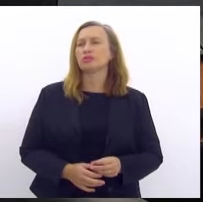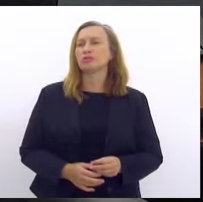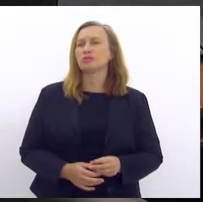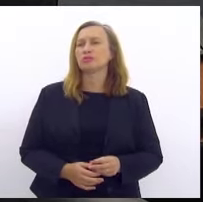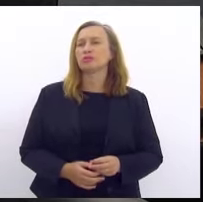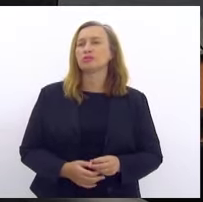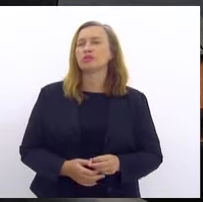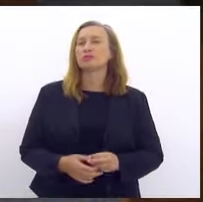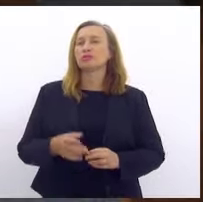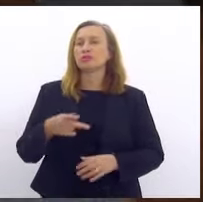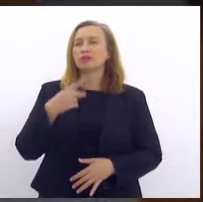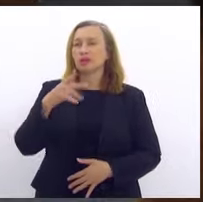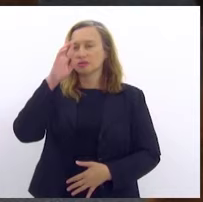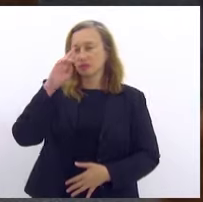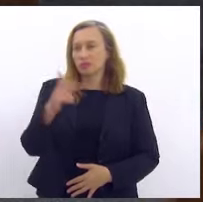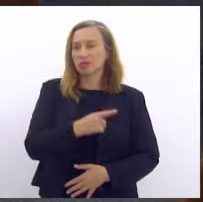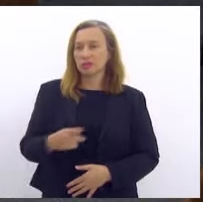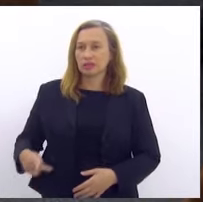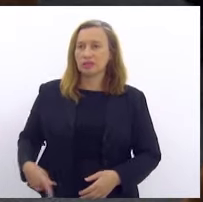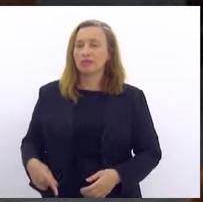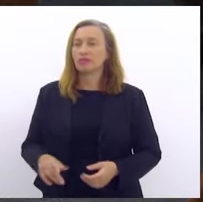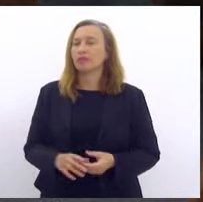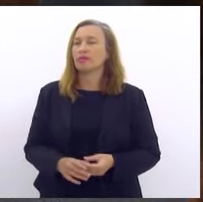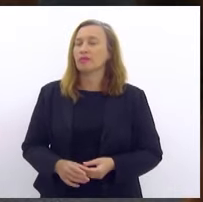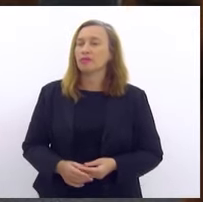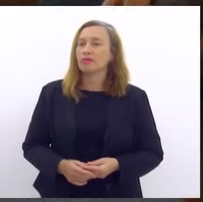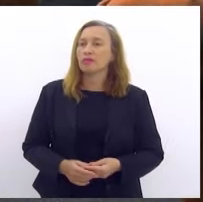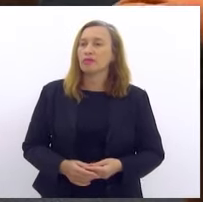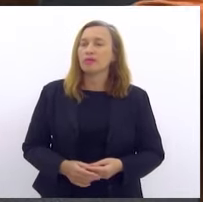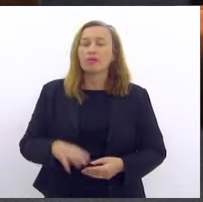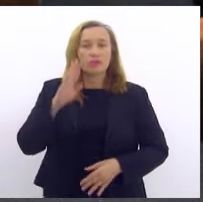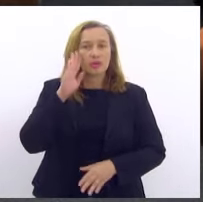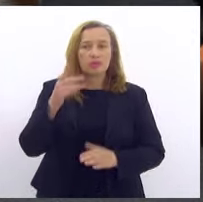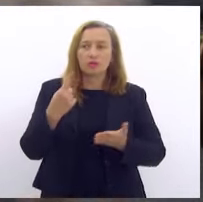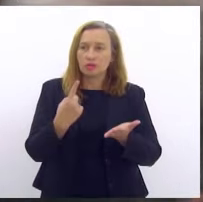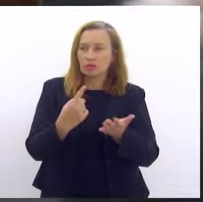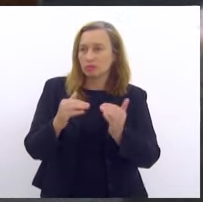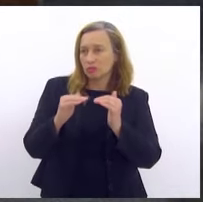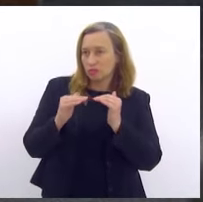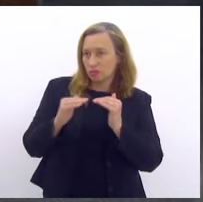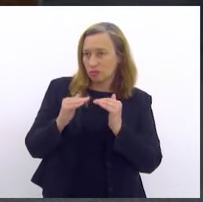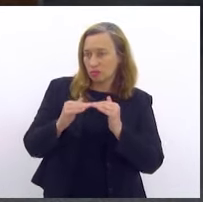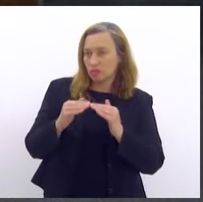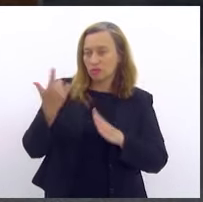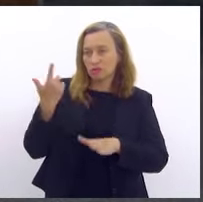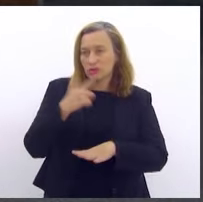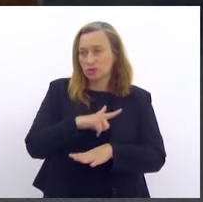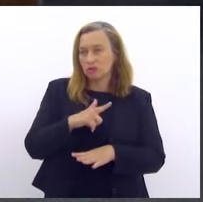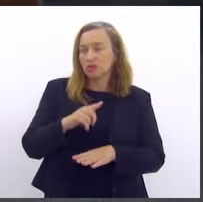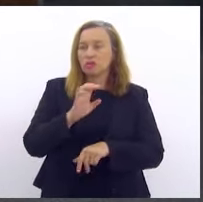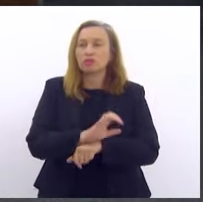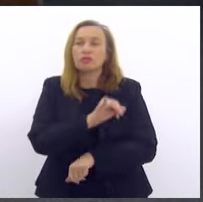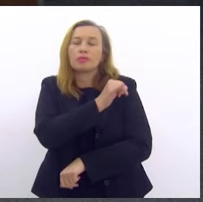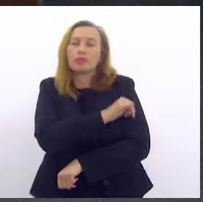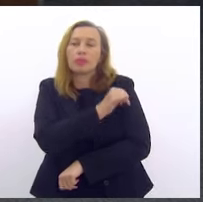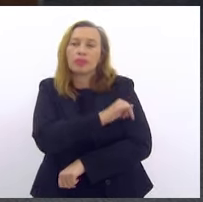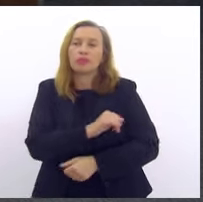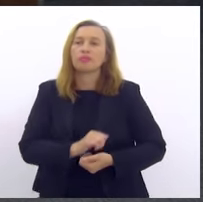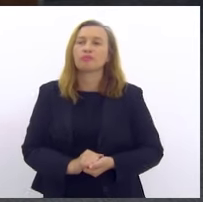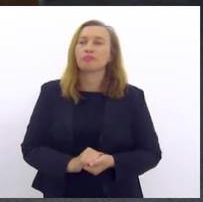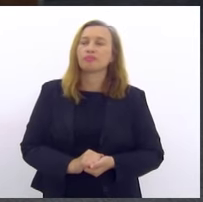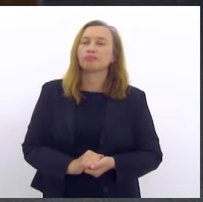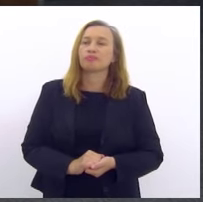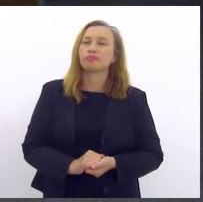Quero destacar, presidente, que esse ponto foi um dos principais acordos que a gente conseguiu chegar. O Estado do Rio de Janeiro é um